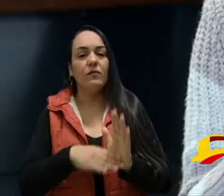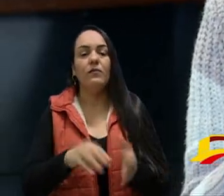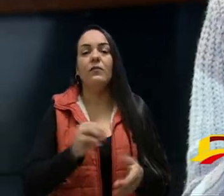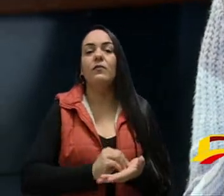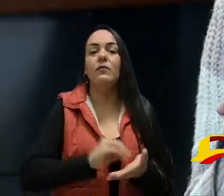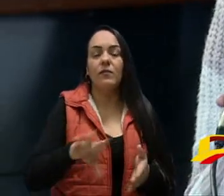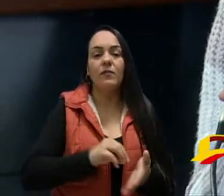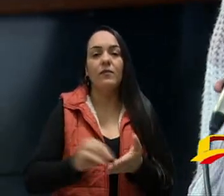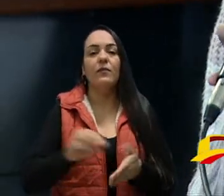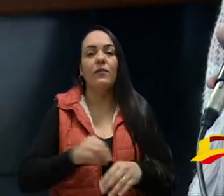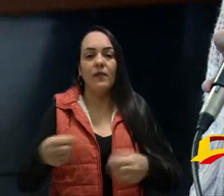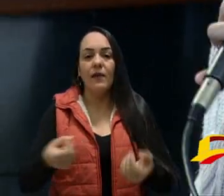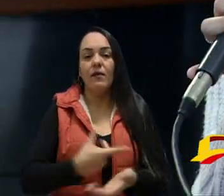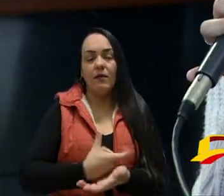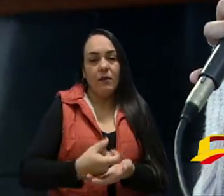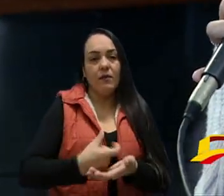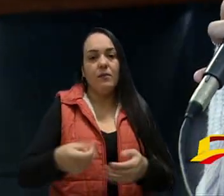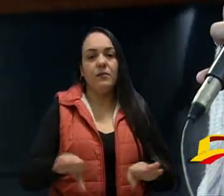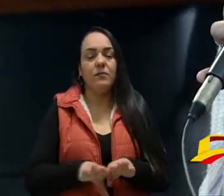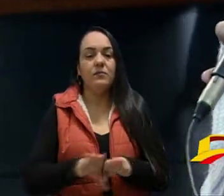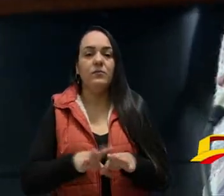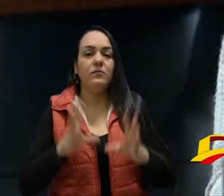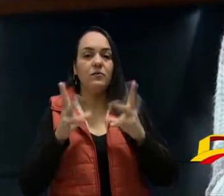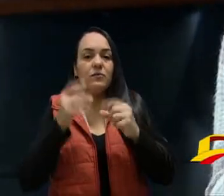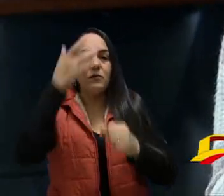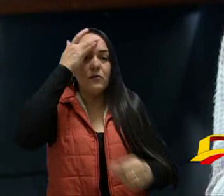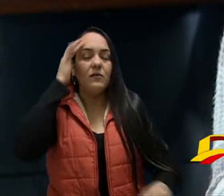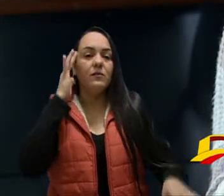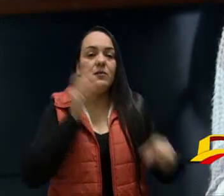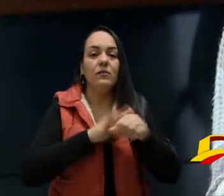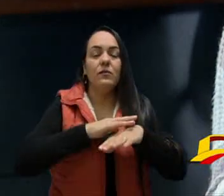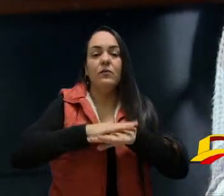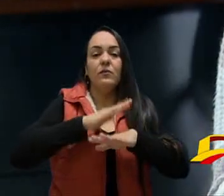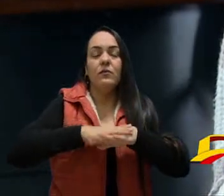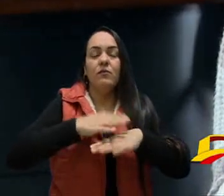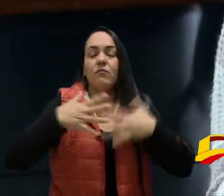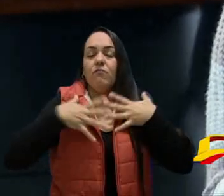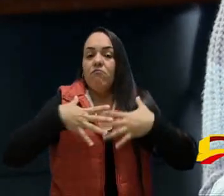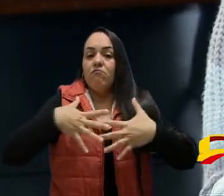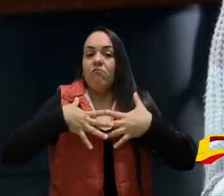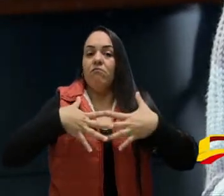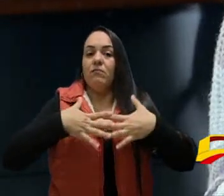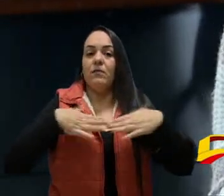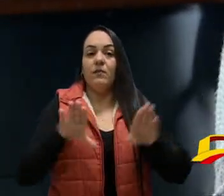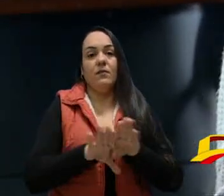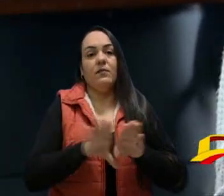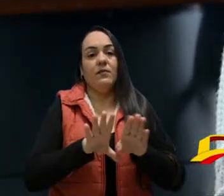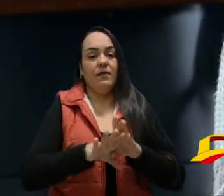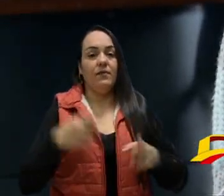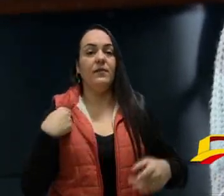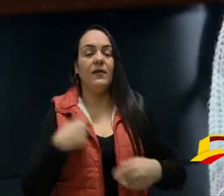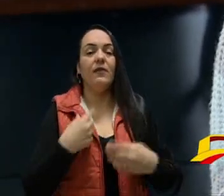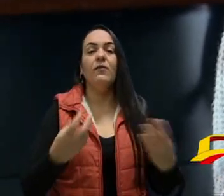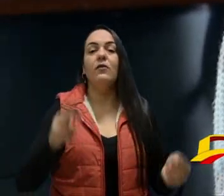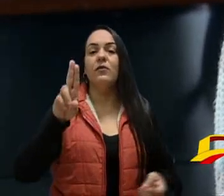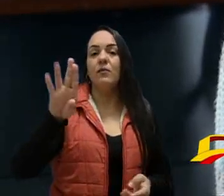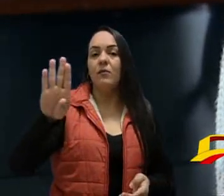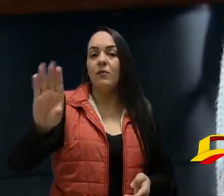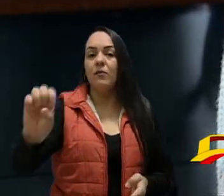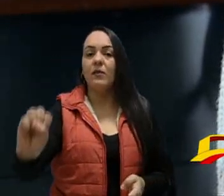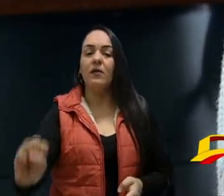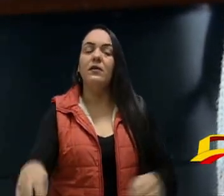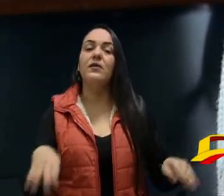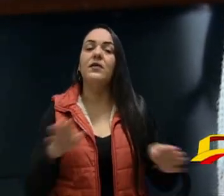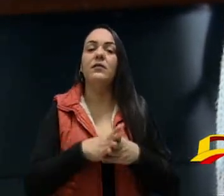de notificação e testagem né então de todo sintomático respiratório hoje já em todas as unidades